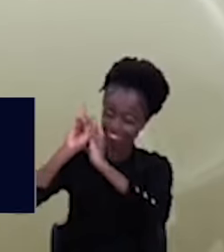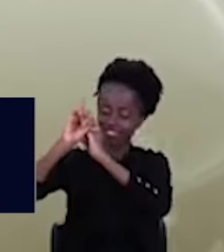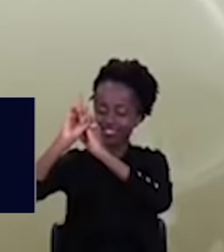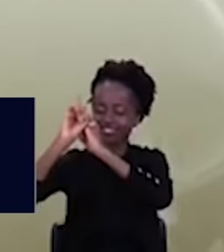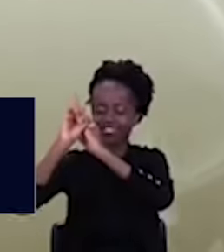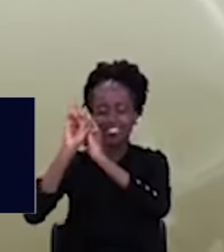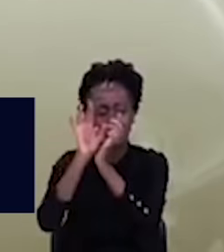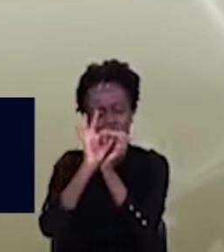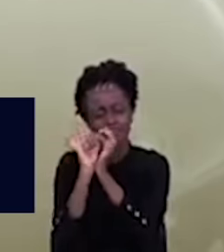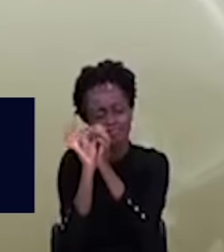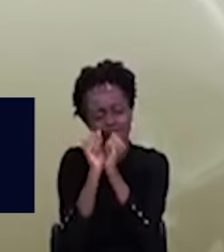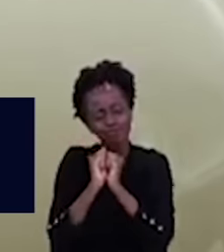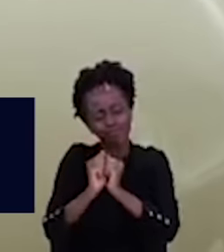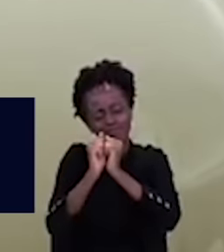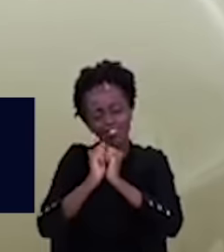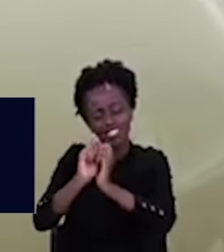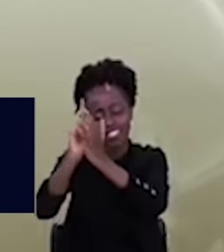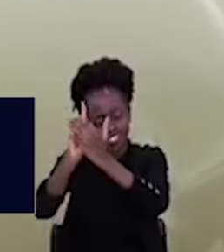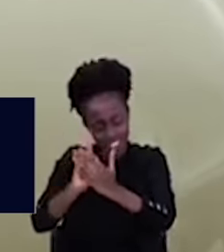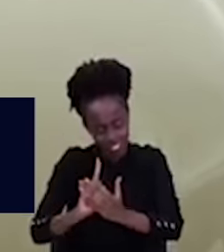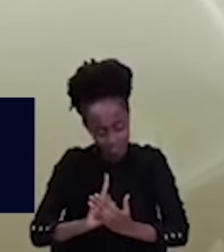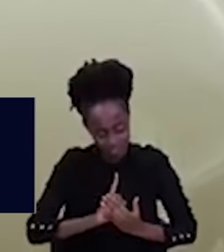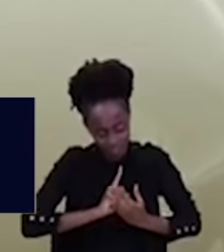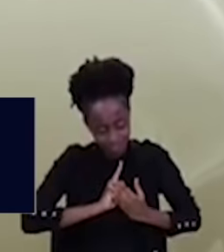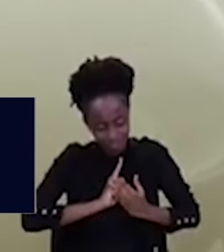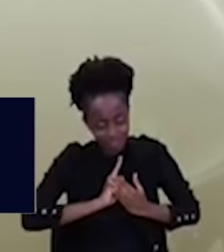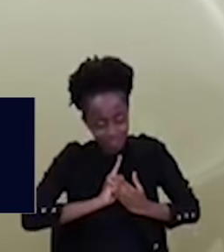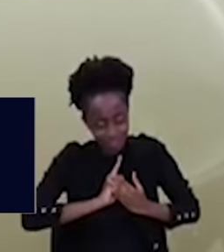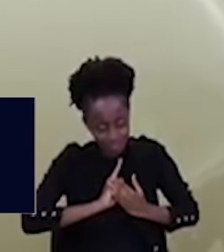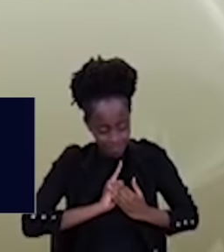encontrei o noivo, eu encontrei, nunca mais te